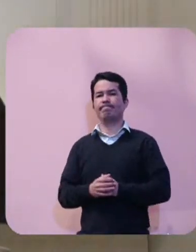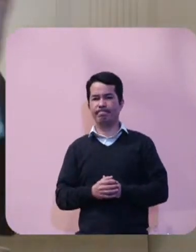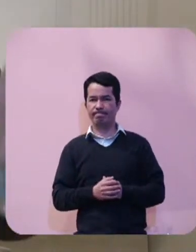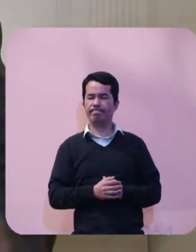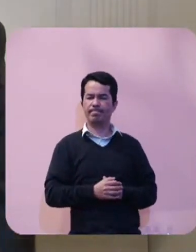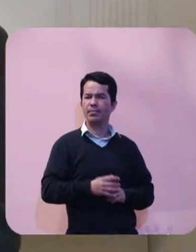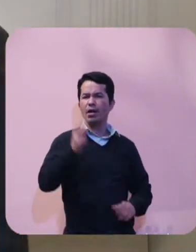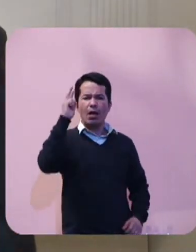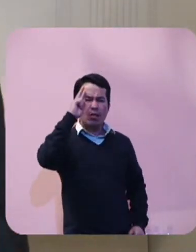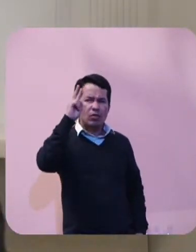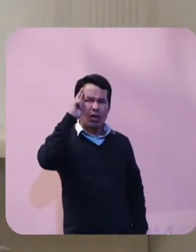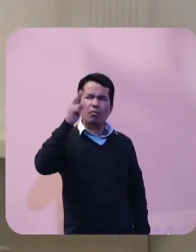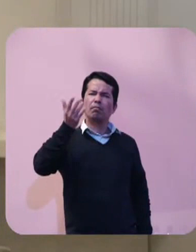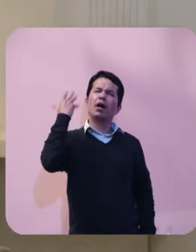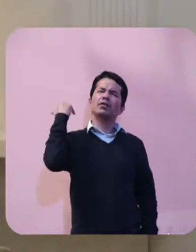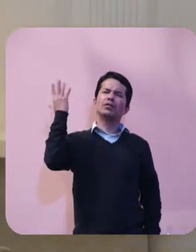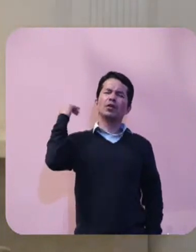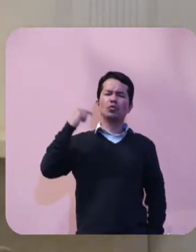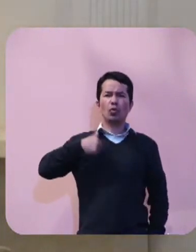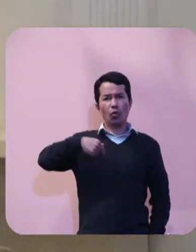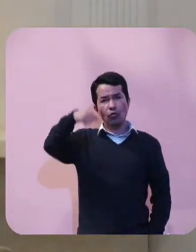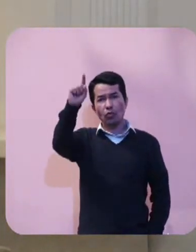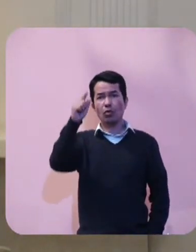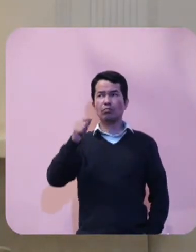no Brasil há muitos anos atrás.